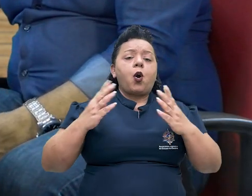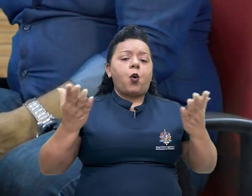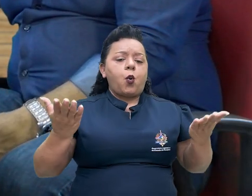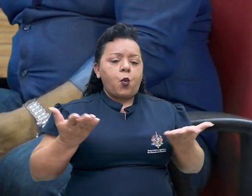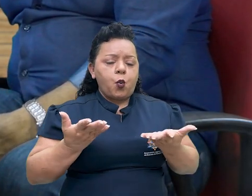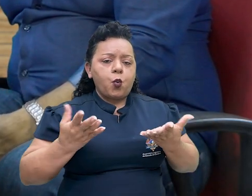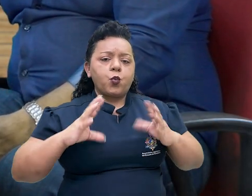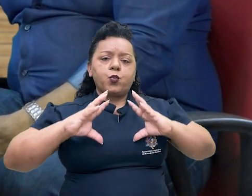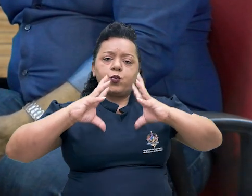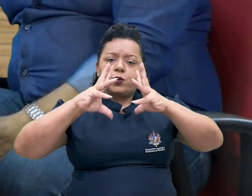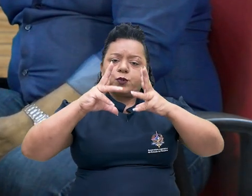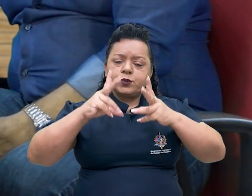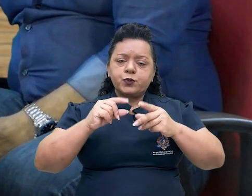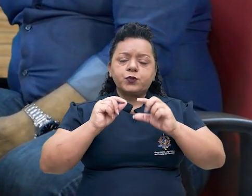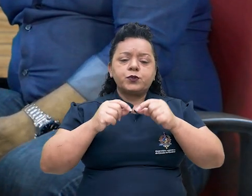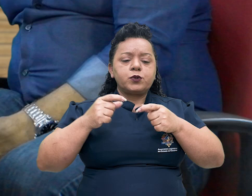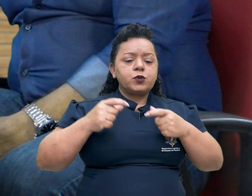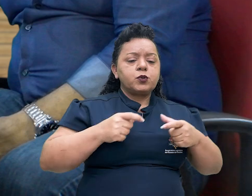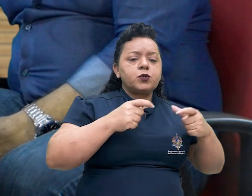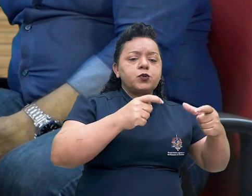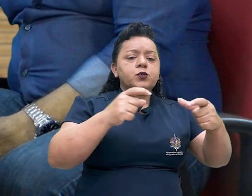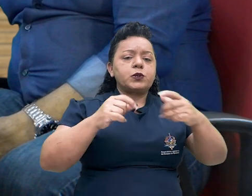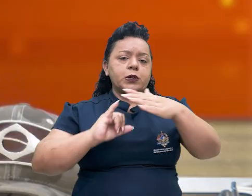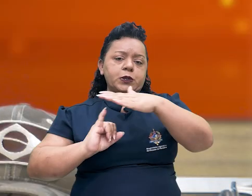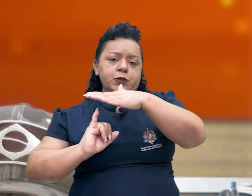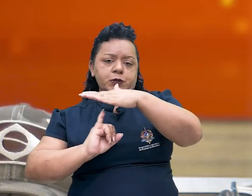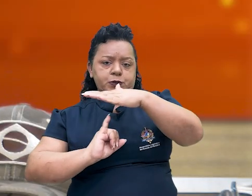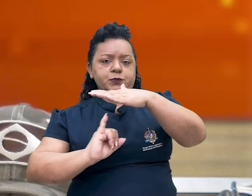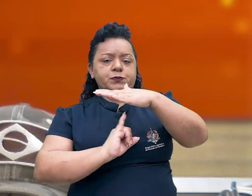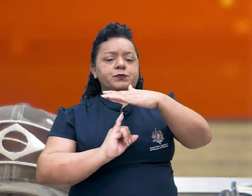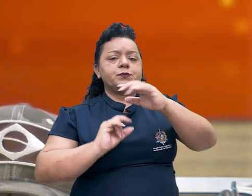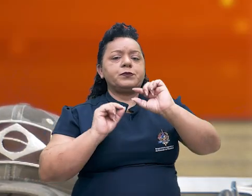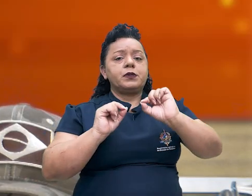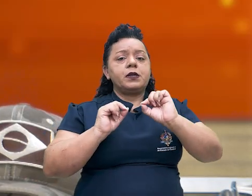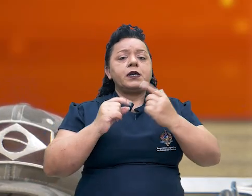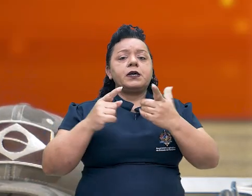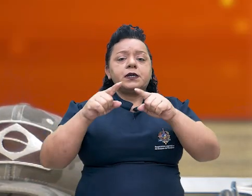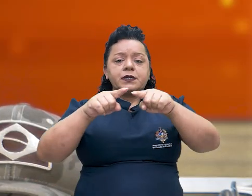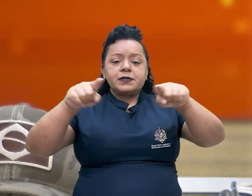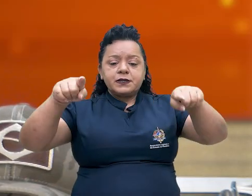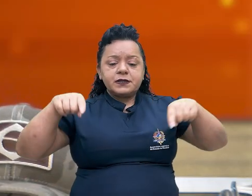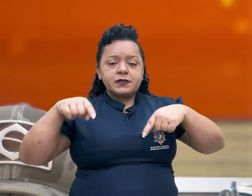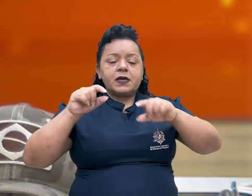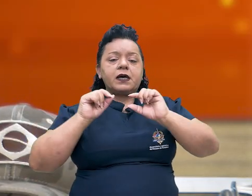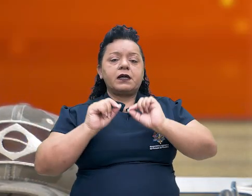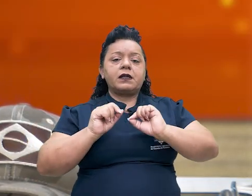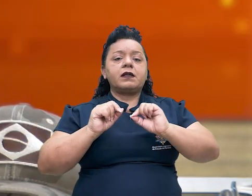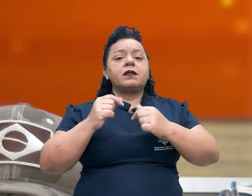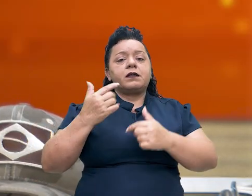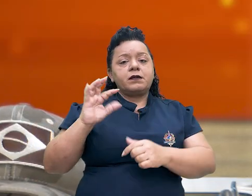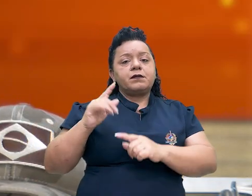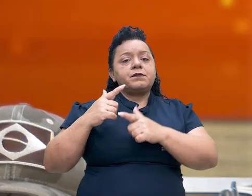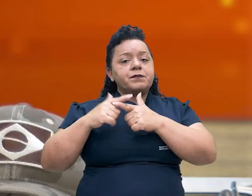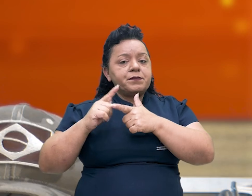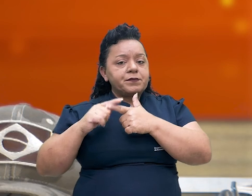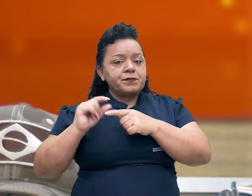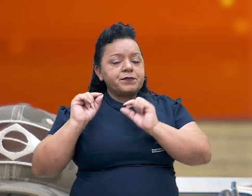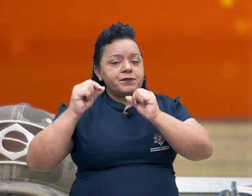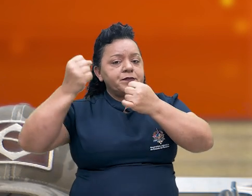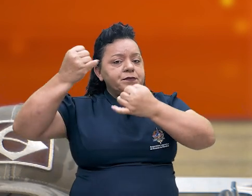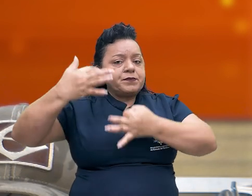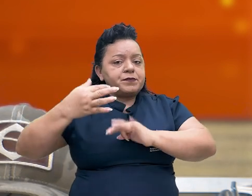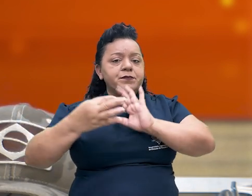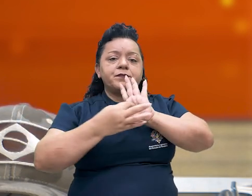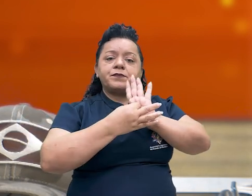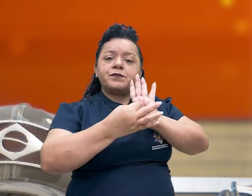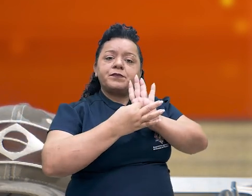é que todos os órgãos hoje é nas salas de crise é falam né Uhum que as defesas civis municipais elas